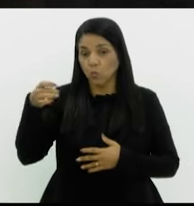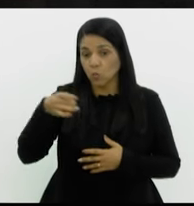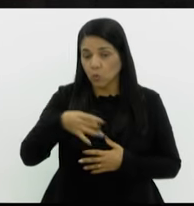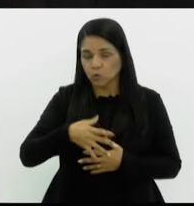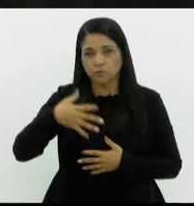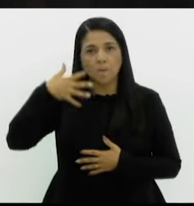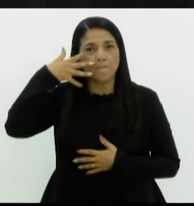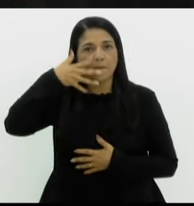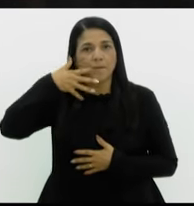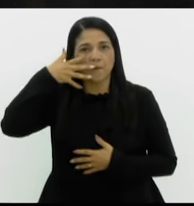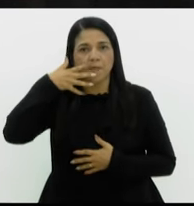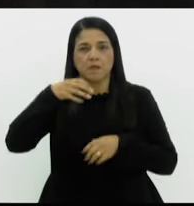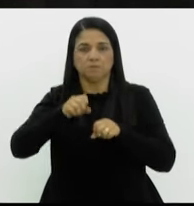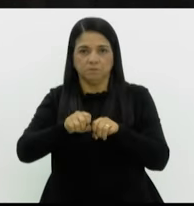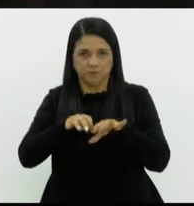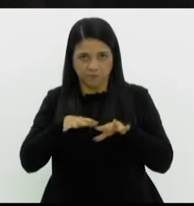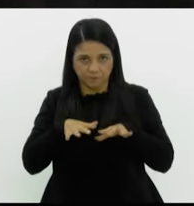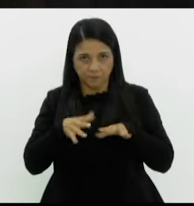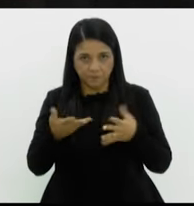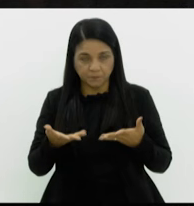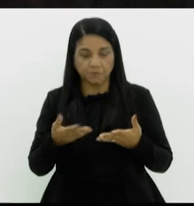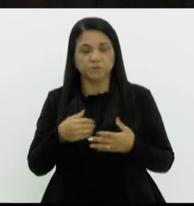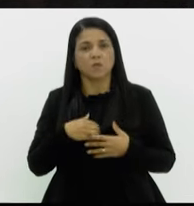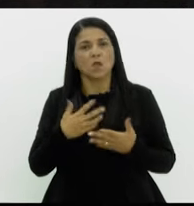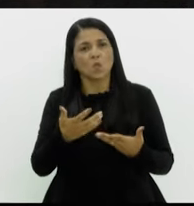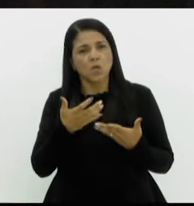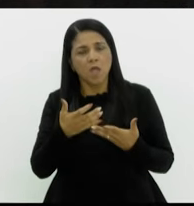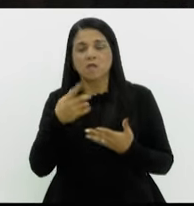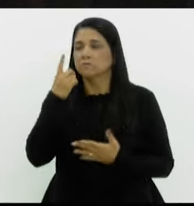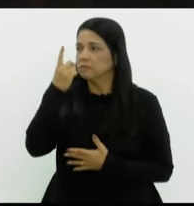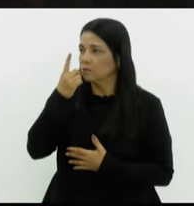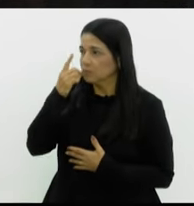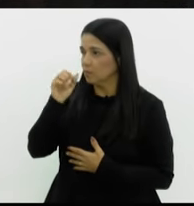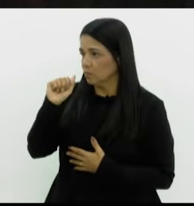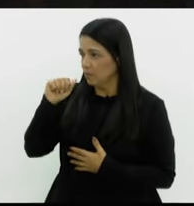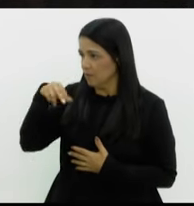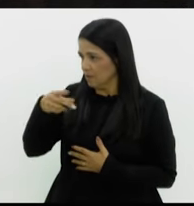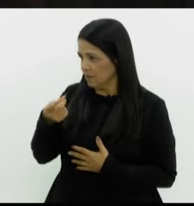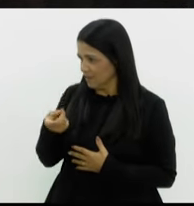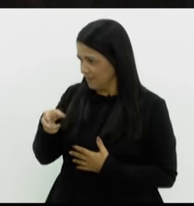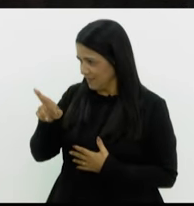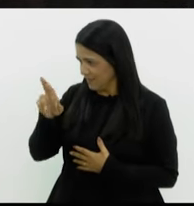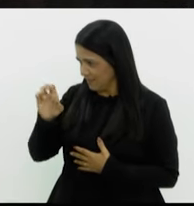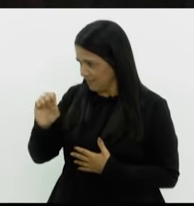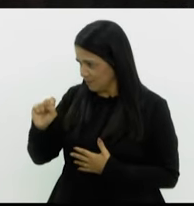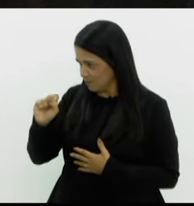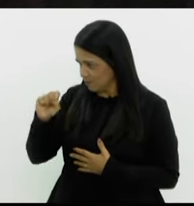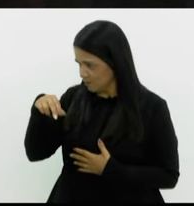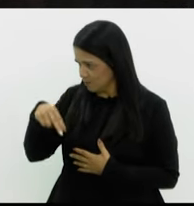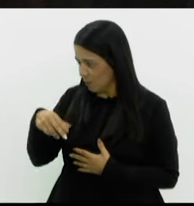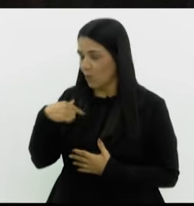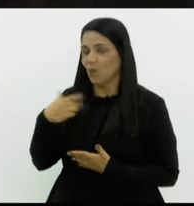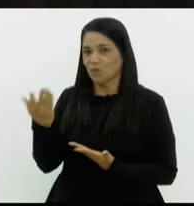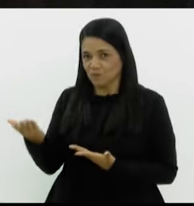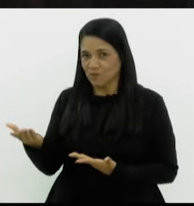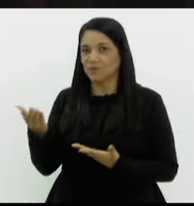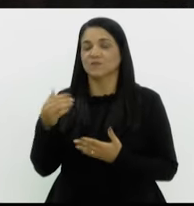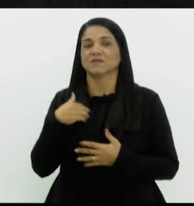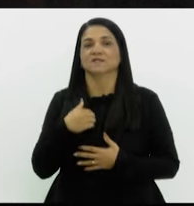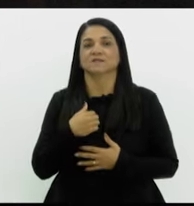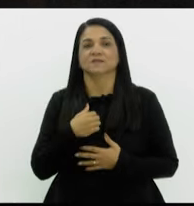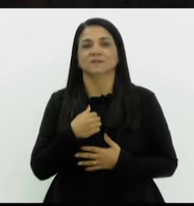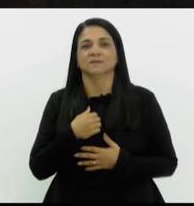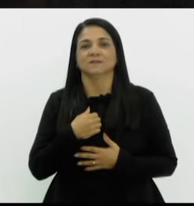plenário. Mas queria aqui, deputado Anderson, em cortesia a Vossa Excelência,